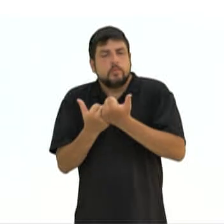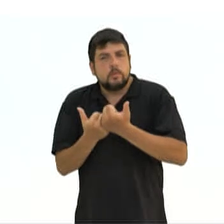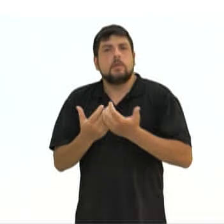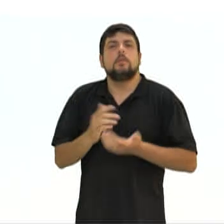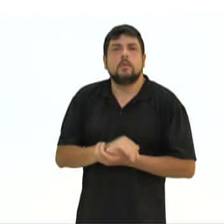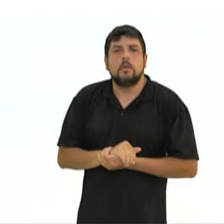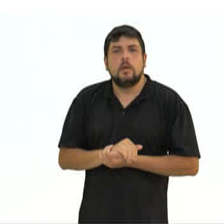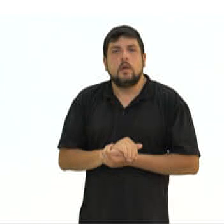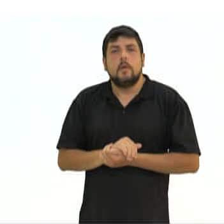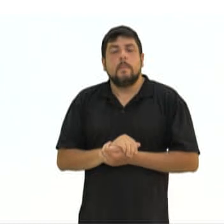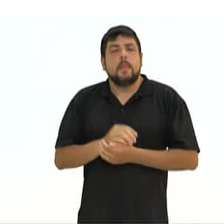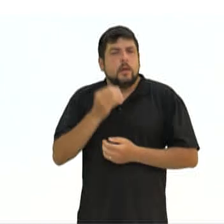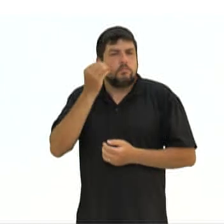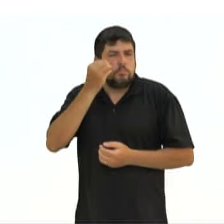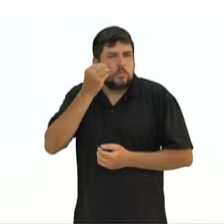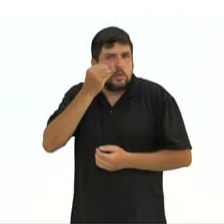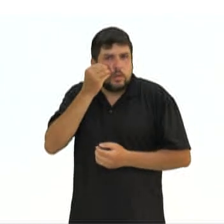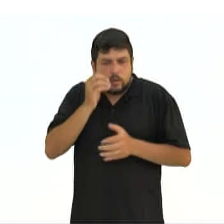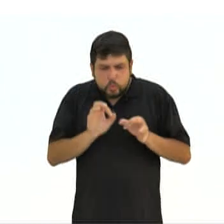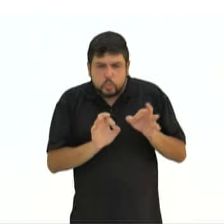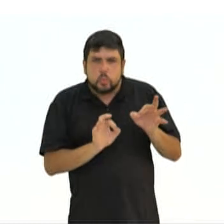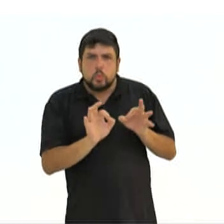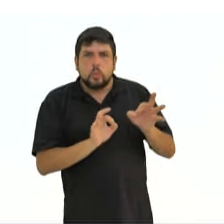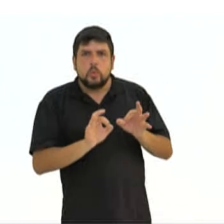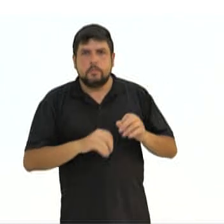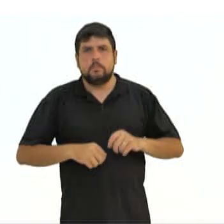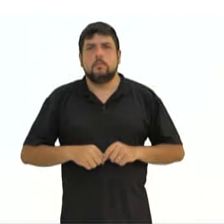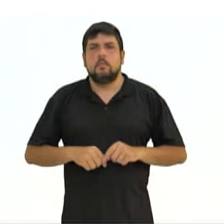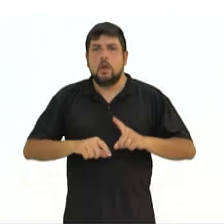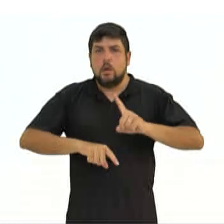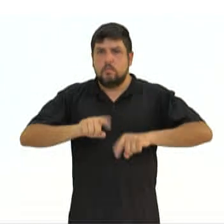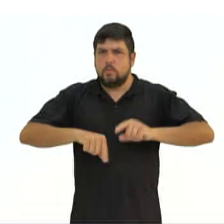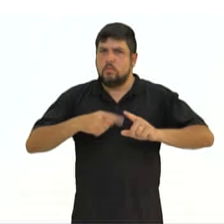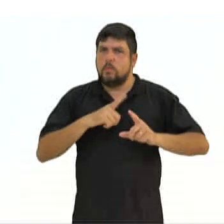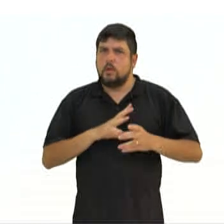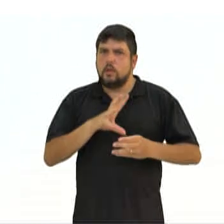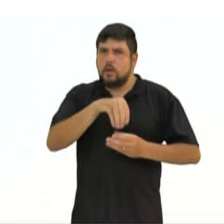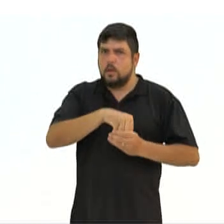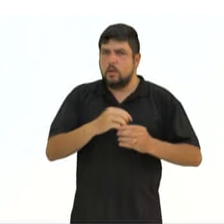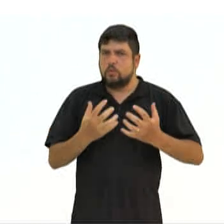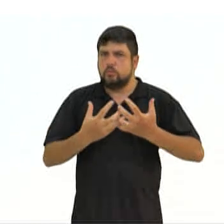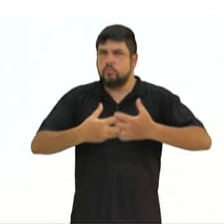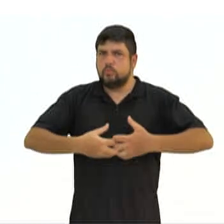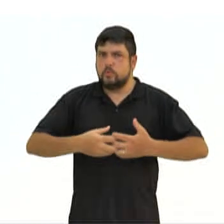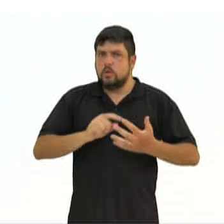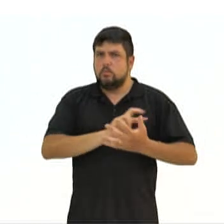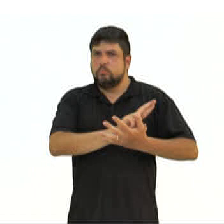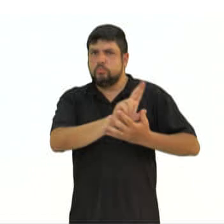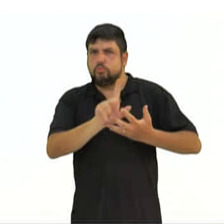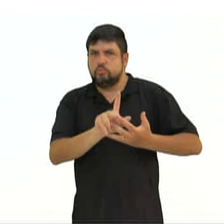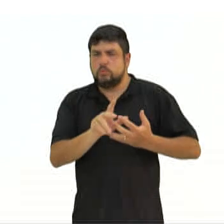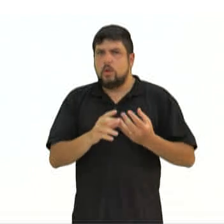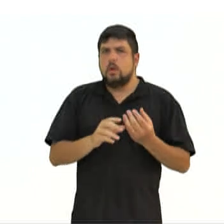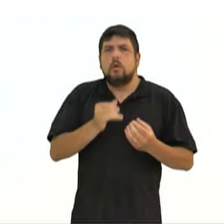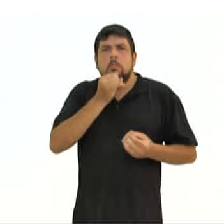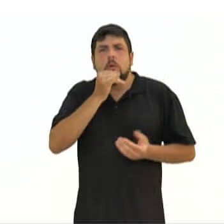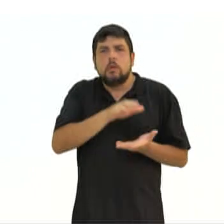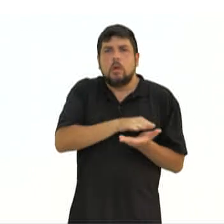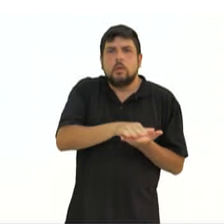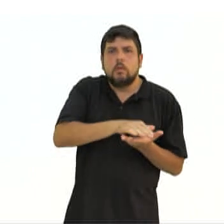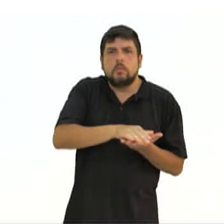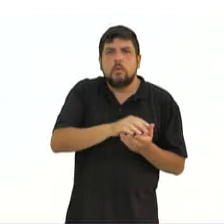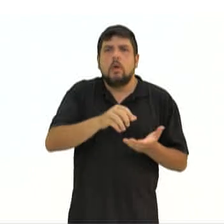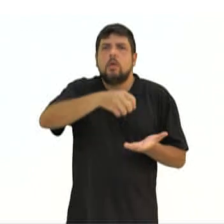Substitua. Procure sempre fazer mais com menos. Produtos que agregam várias funções, como por exemplo uma impressora multifuncional, consomem